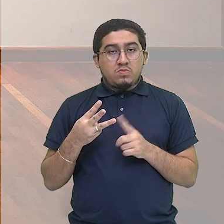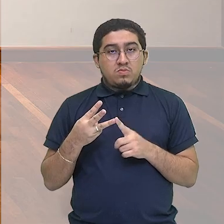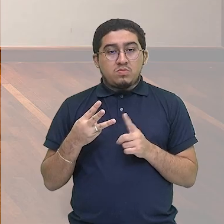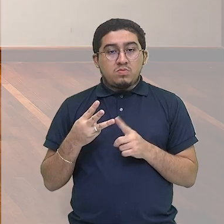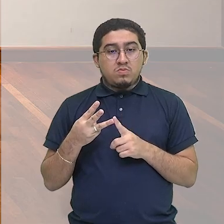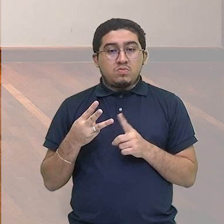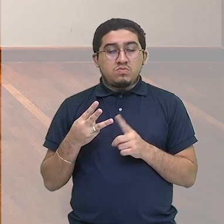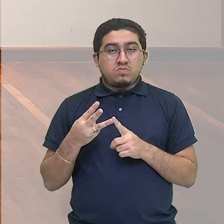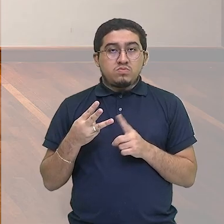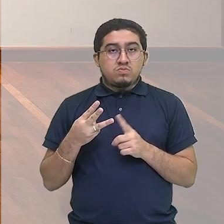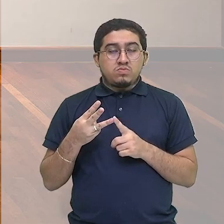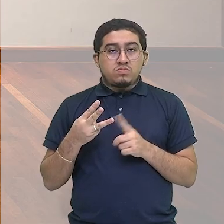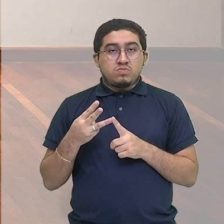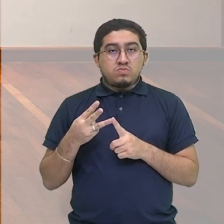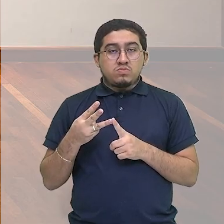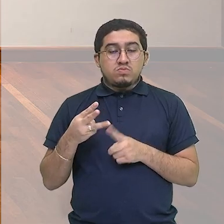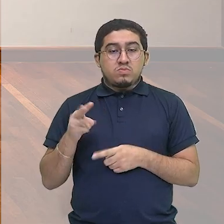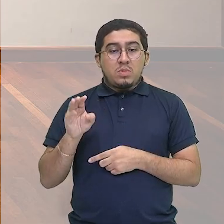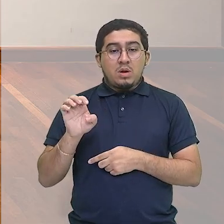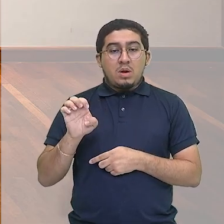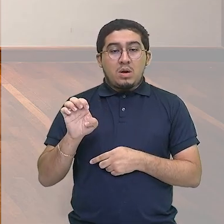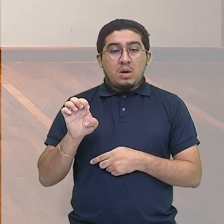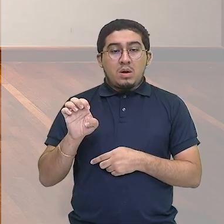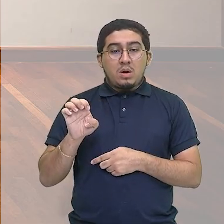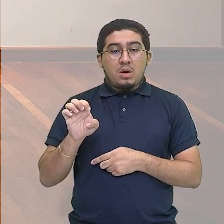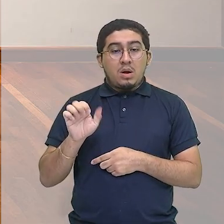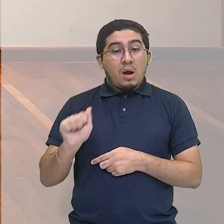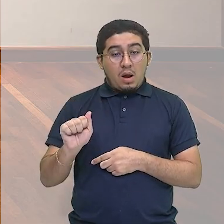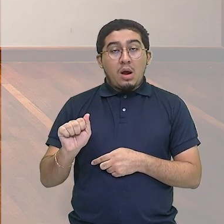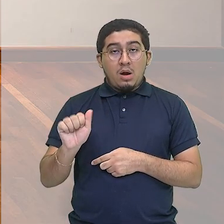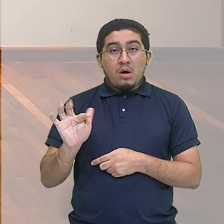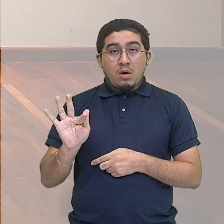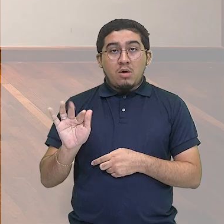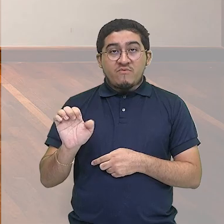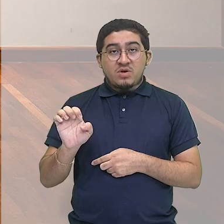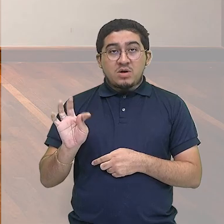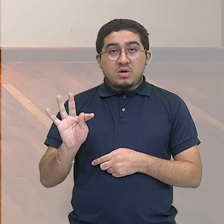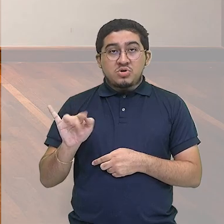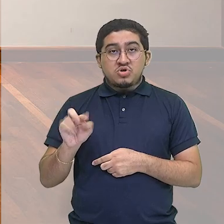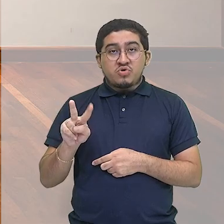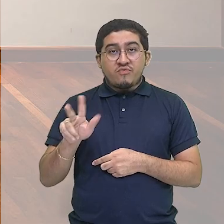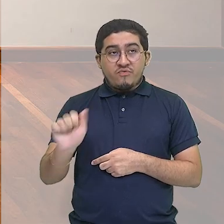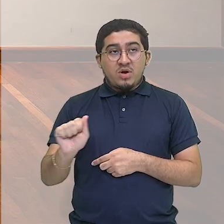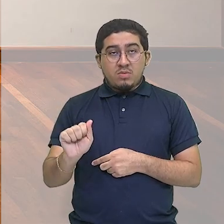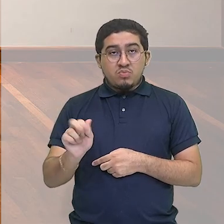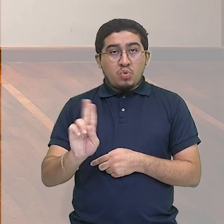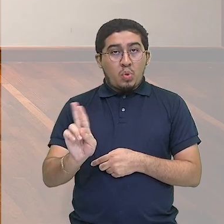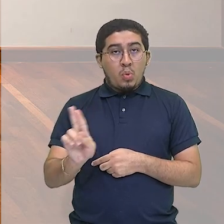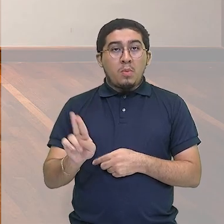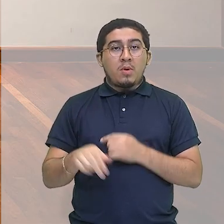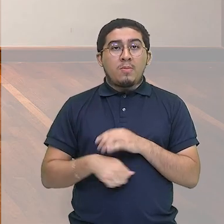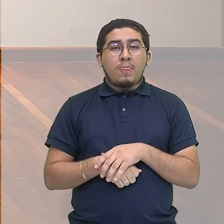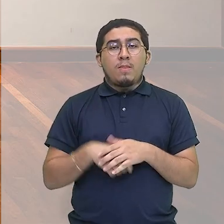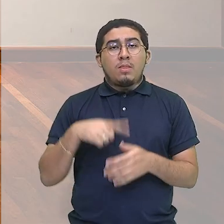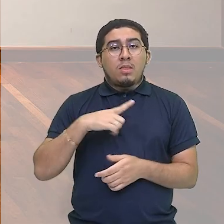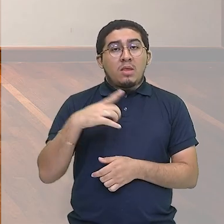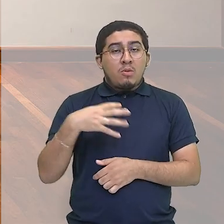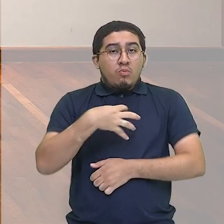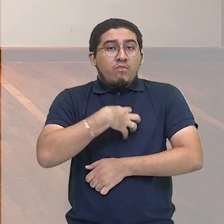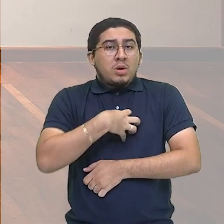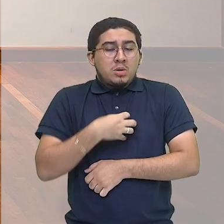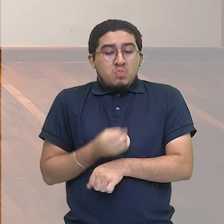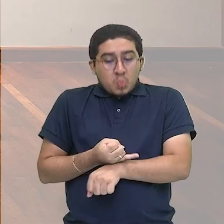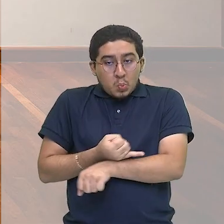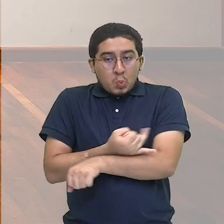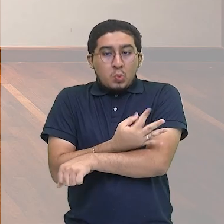Max Weber é a chamada ação social afetiva, né? É aquela que tem afeto, tem emoção. Por